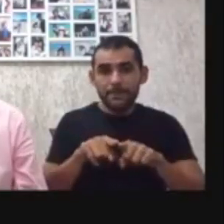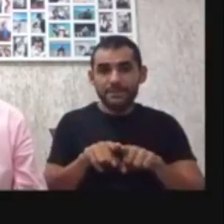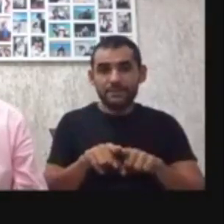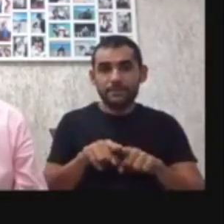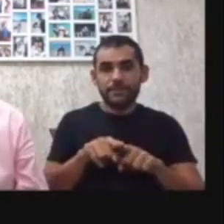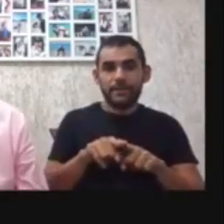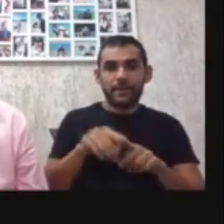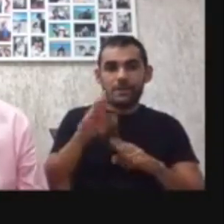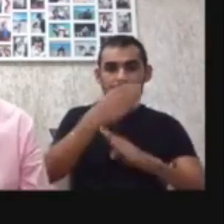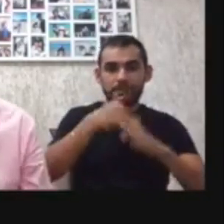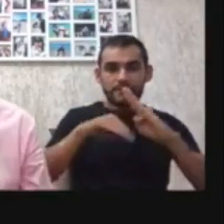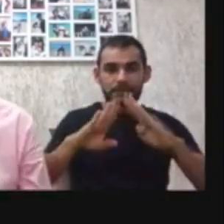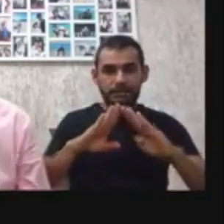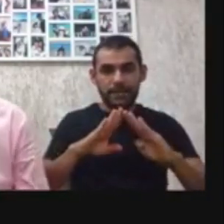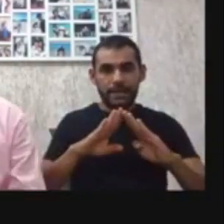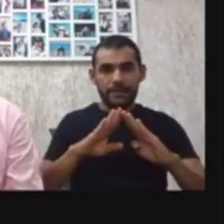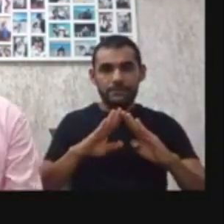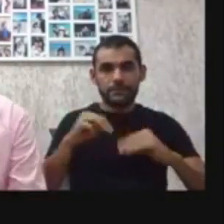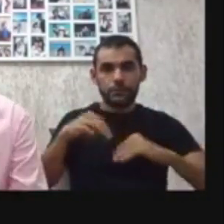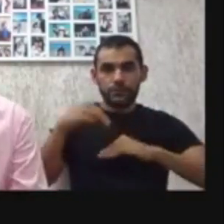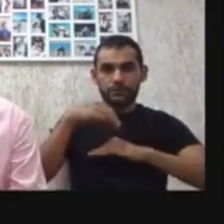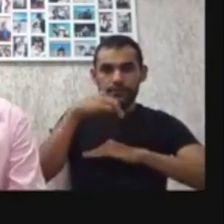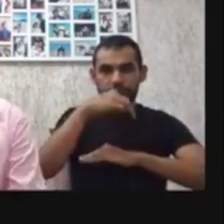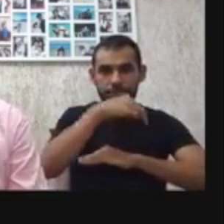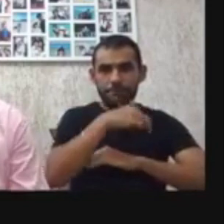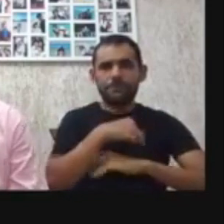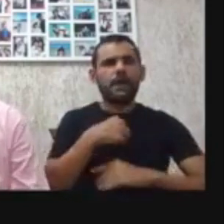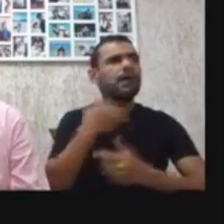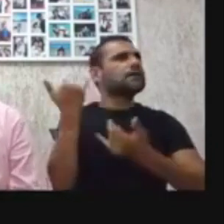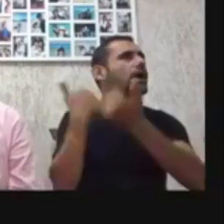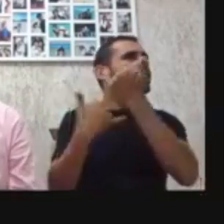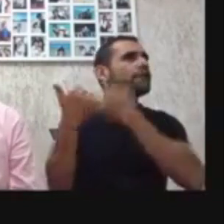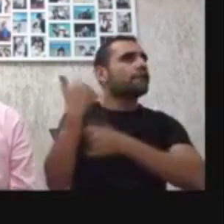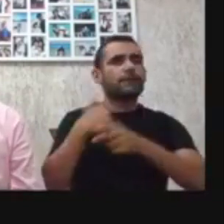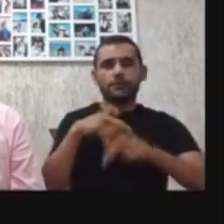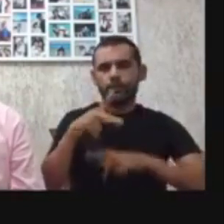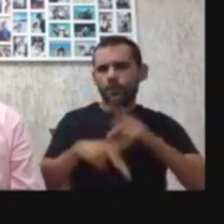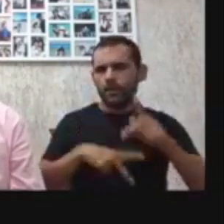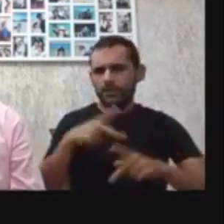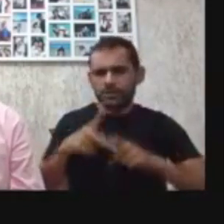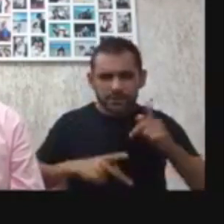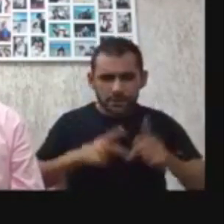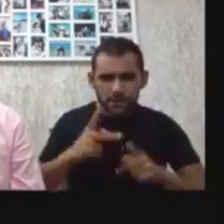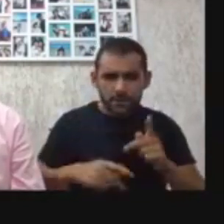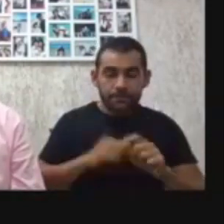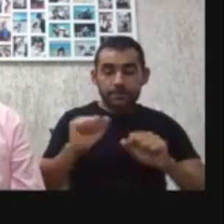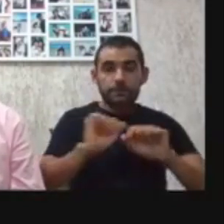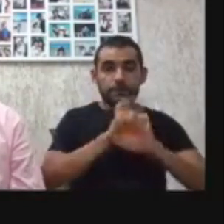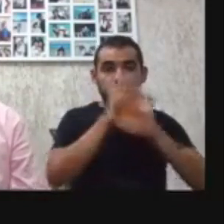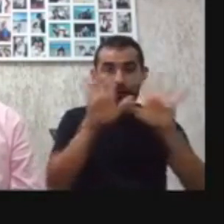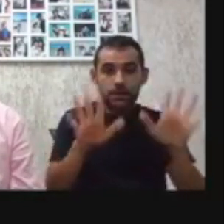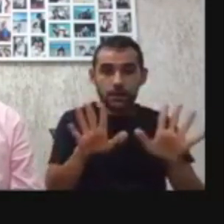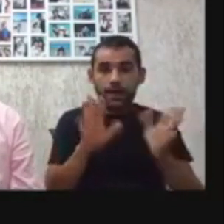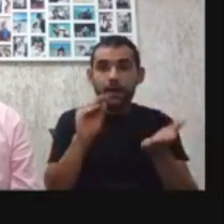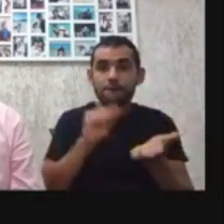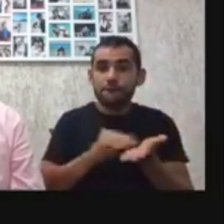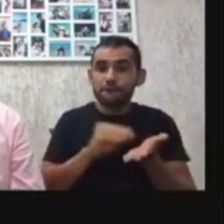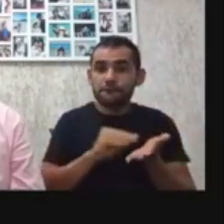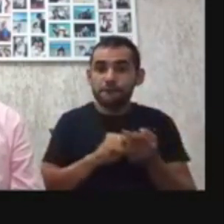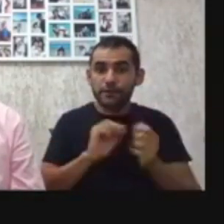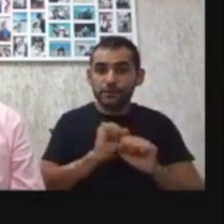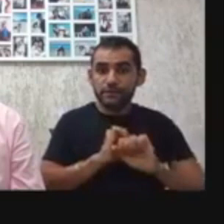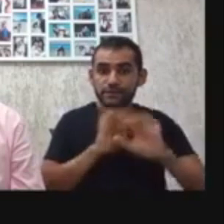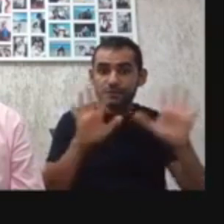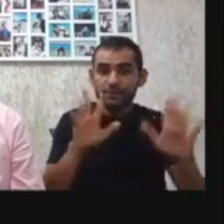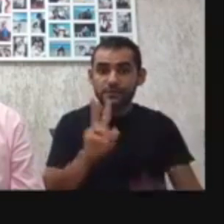e o hospital. E eu ouço muito da população, o senhor acabou de falar falar de transparência, a falta de transparência dessas